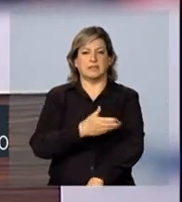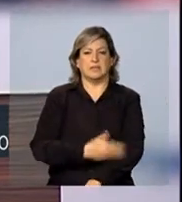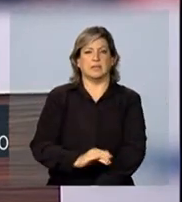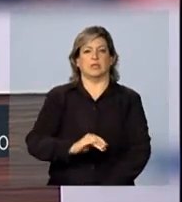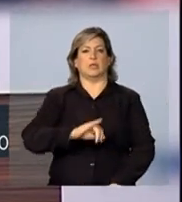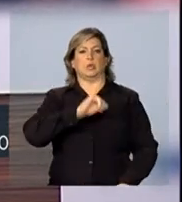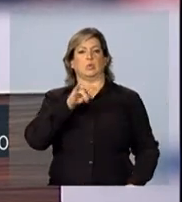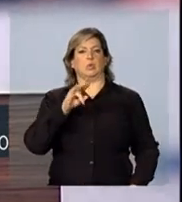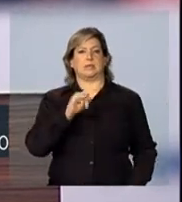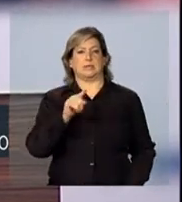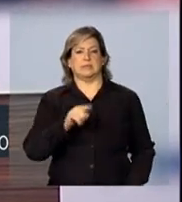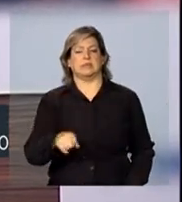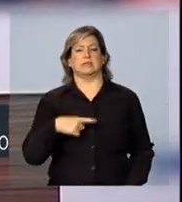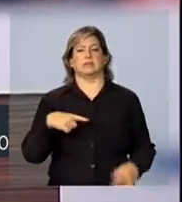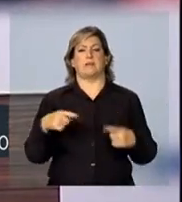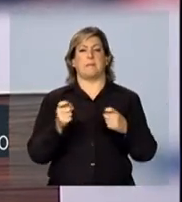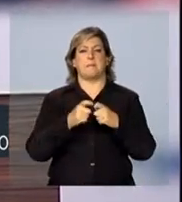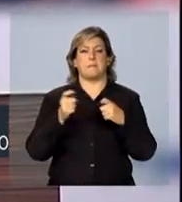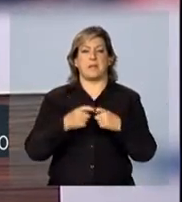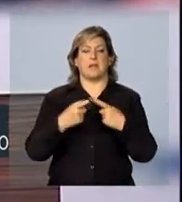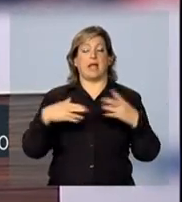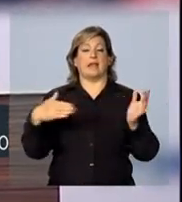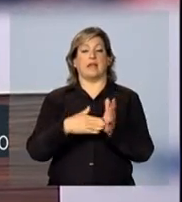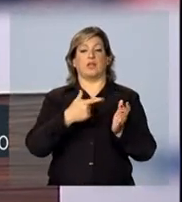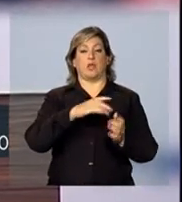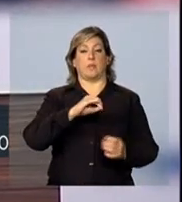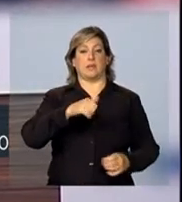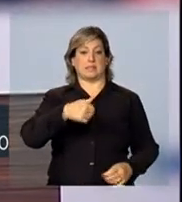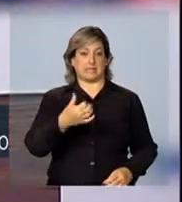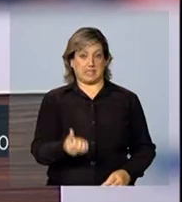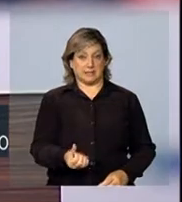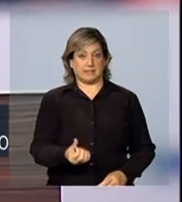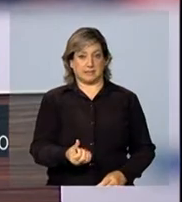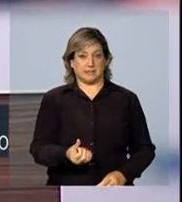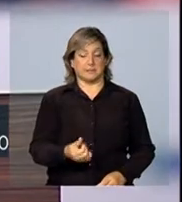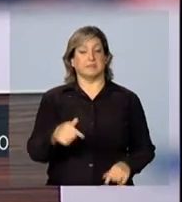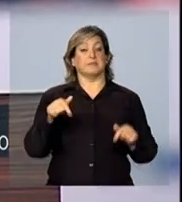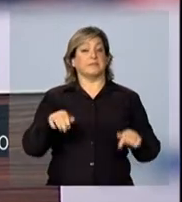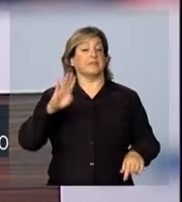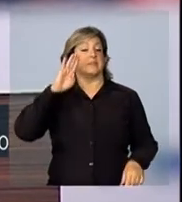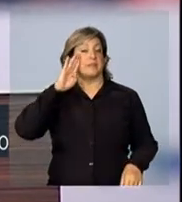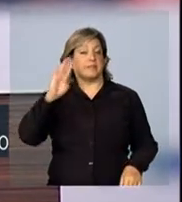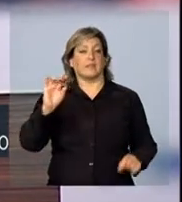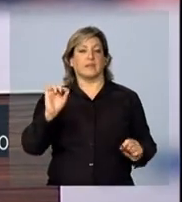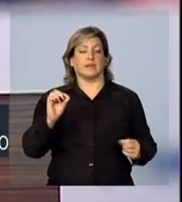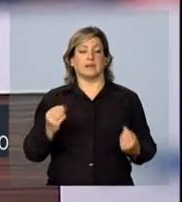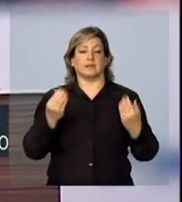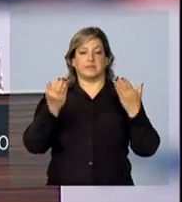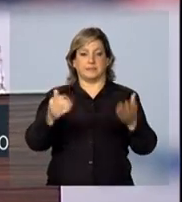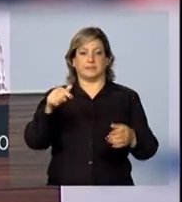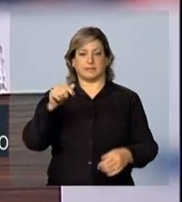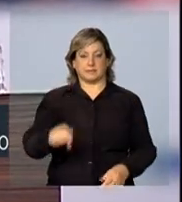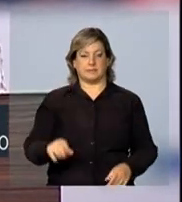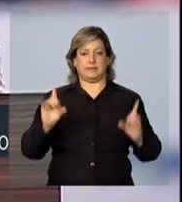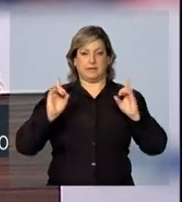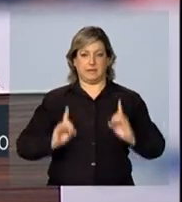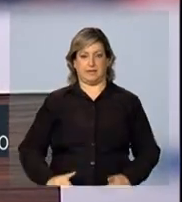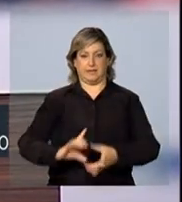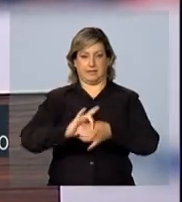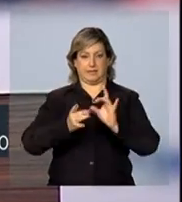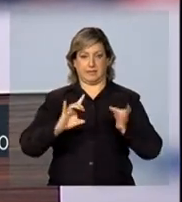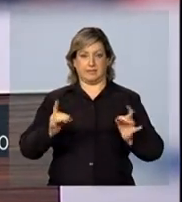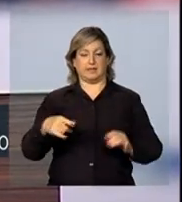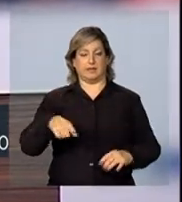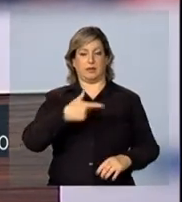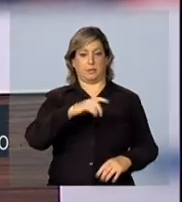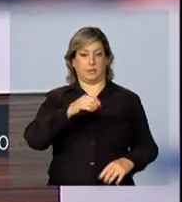dos médicos até 2016 o grande legado das a 16